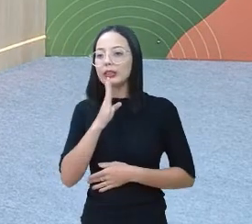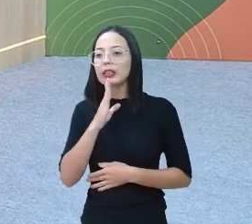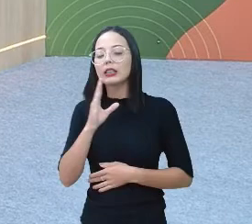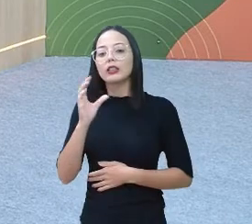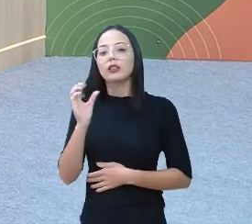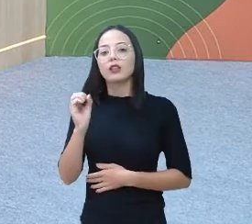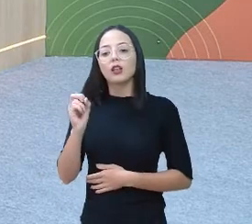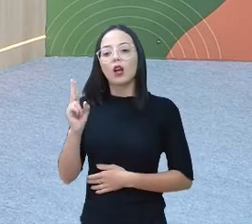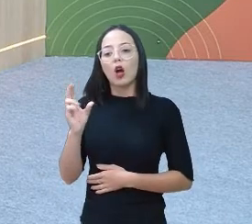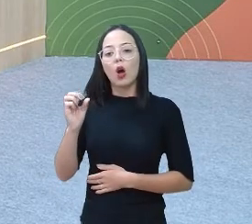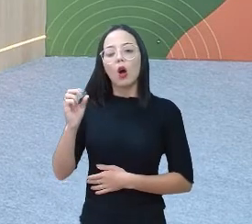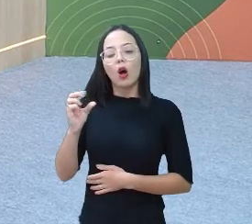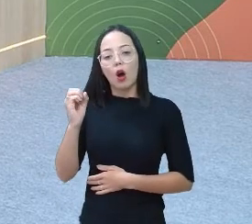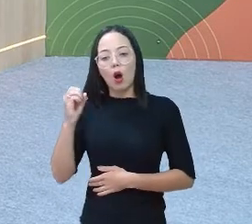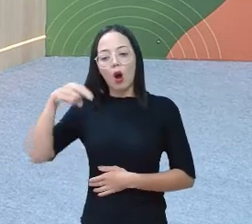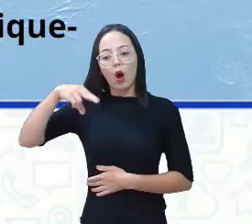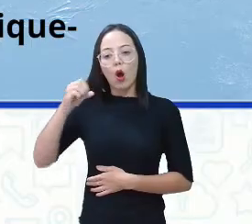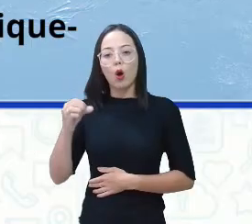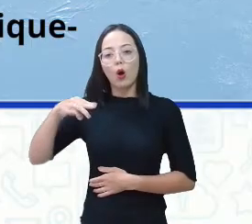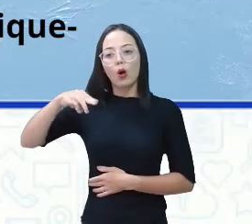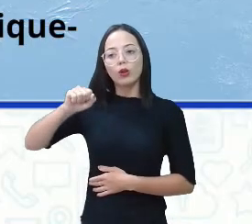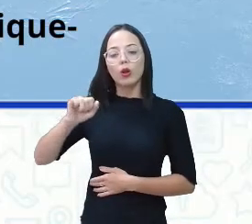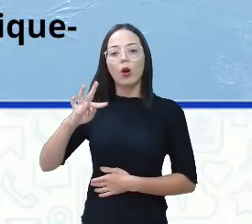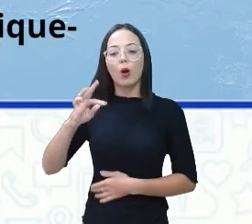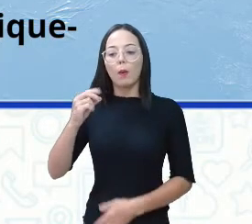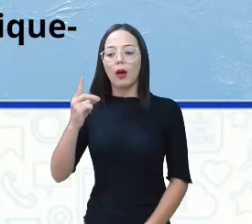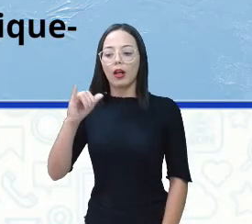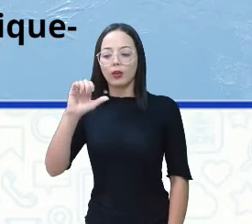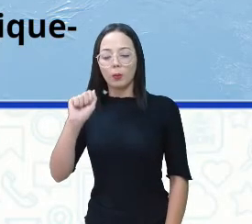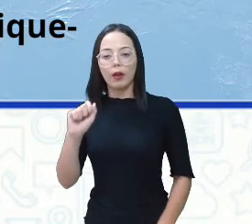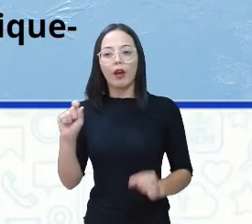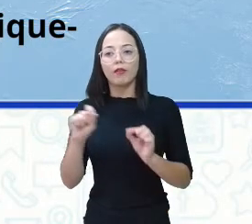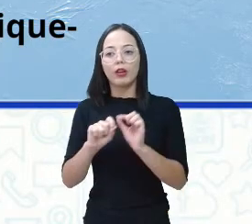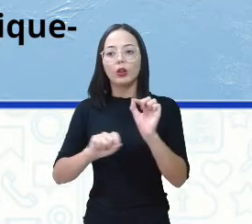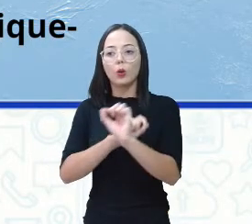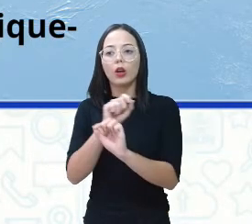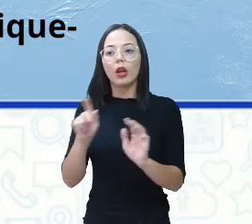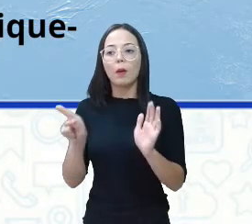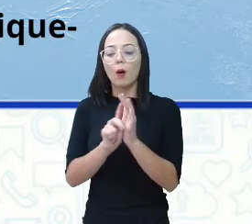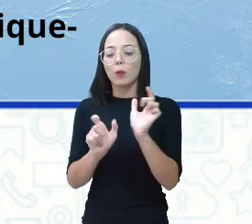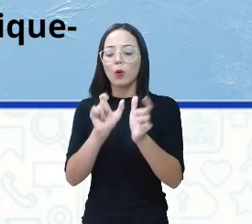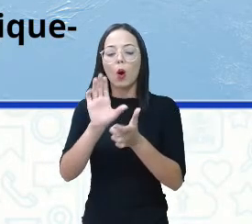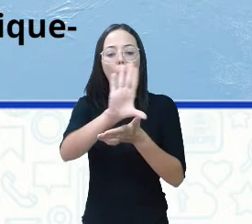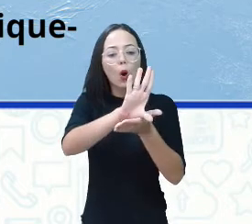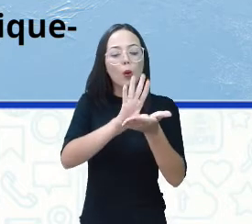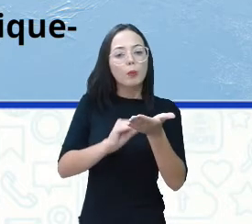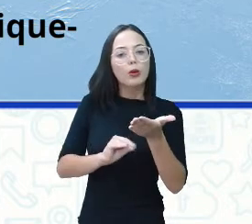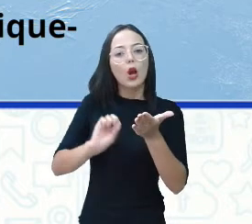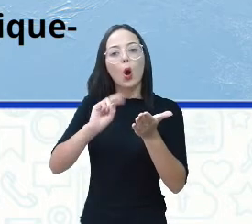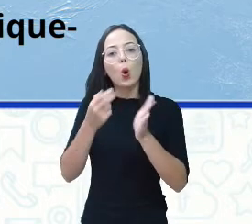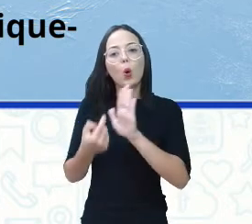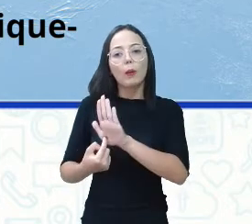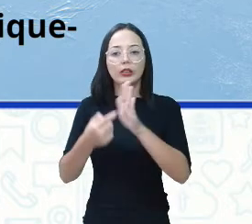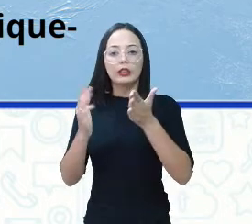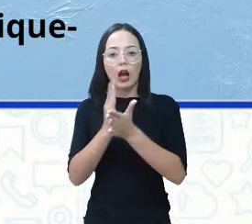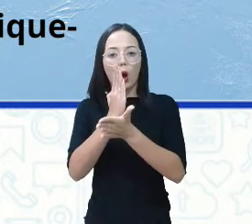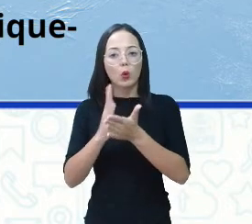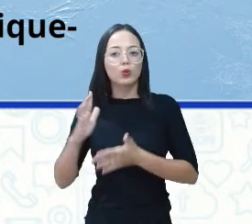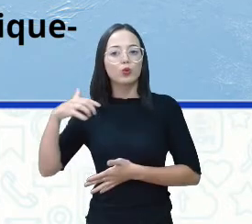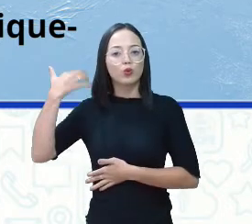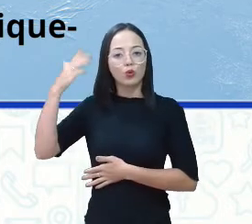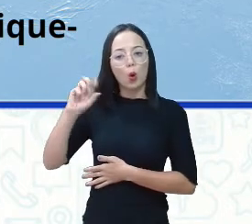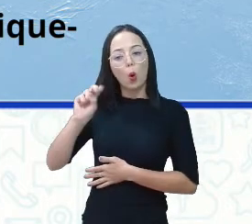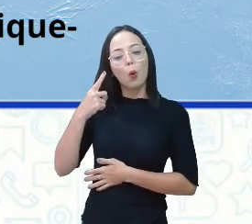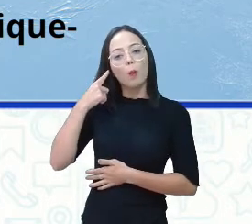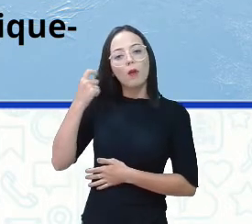a onomatopeia, que é uma figura construída com palavras cuja pronúncia imita ou representa certos sons ou